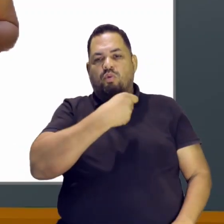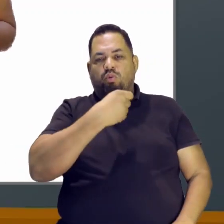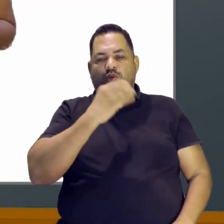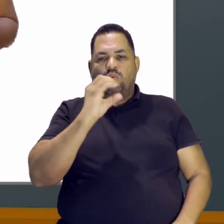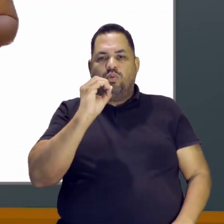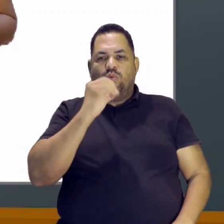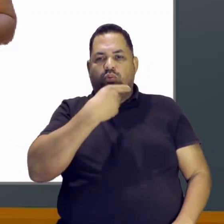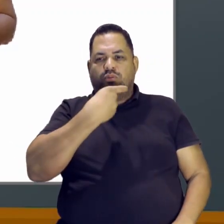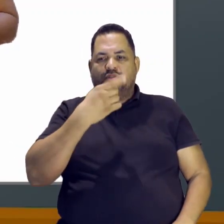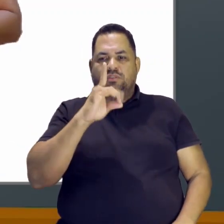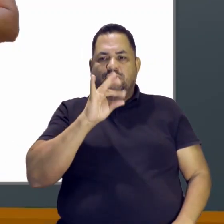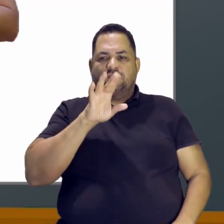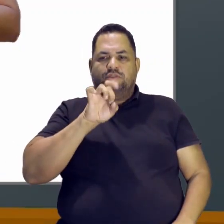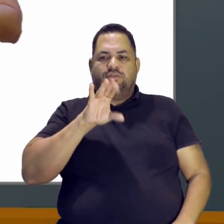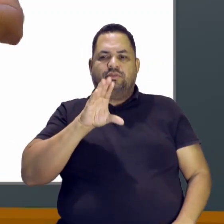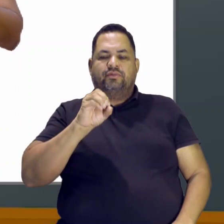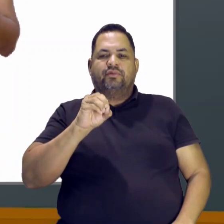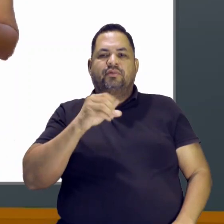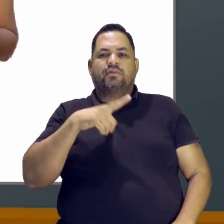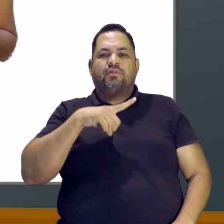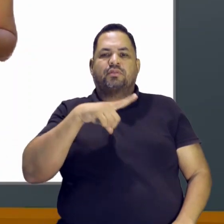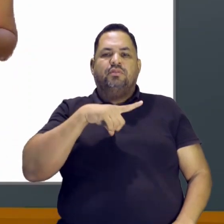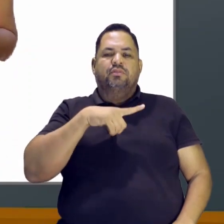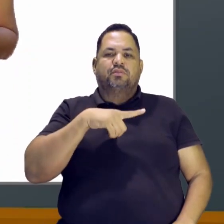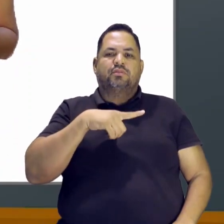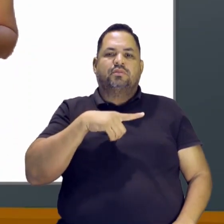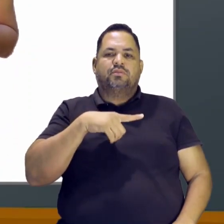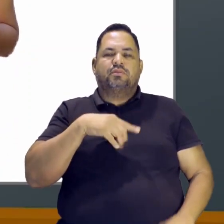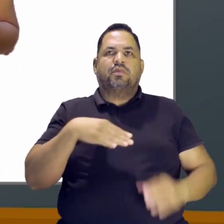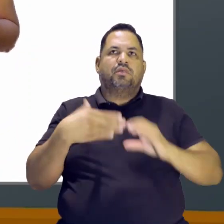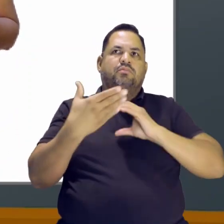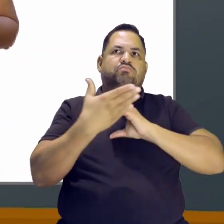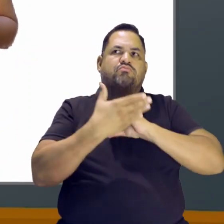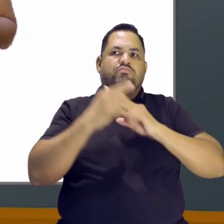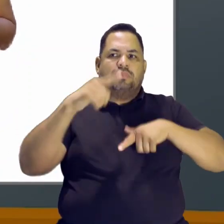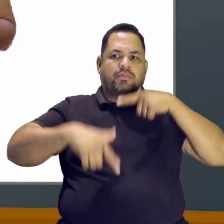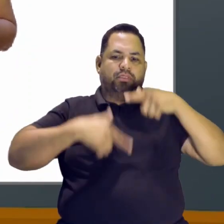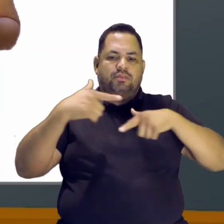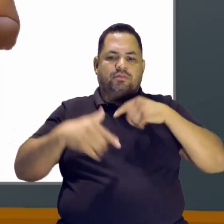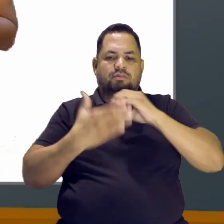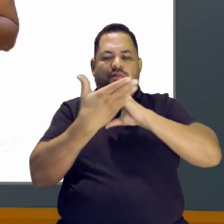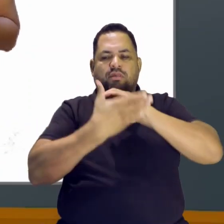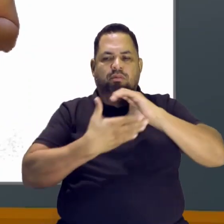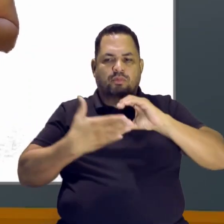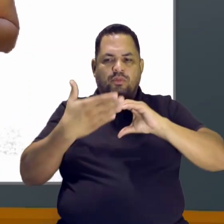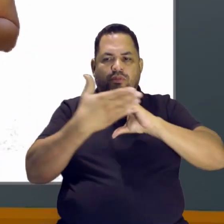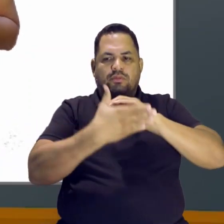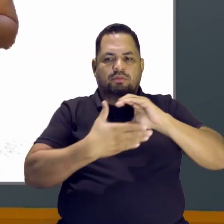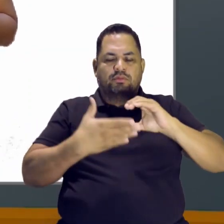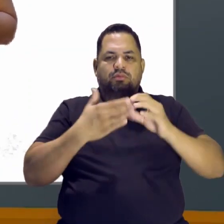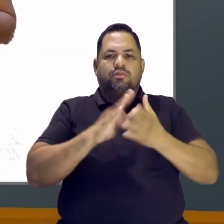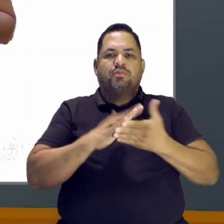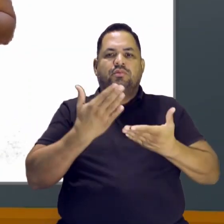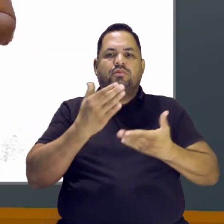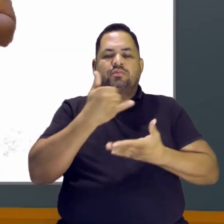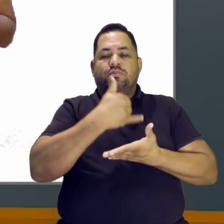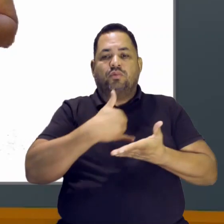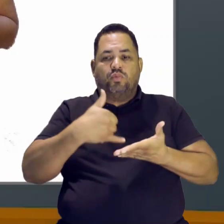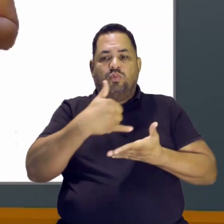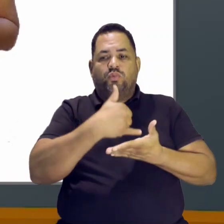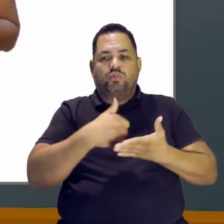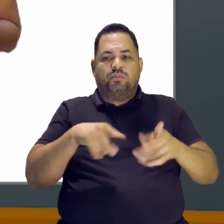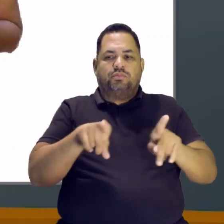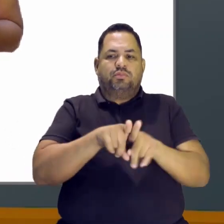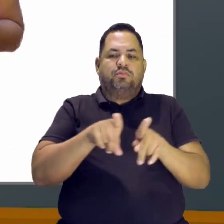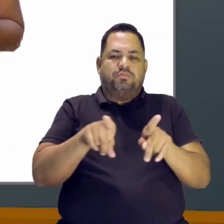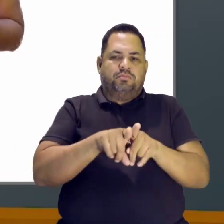então eu vou estar queimando aí talvez um carboidrato, né? Se eu pensar num macronutriente, vou estar queimando aí as gorduras,